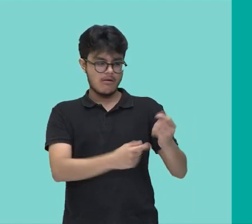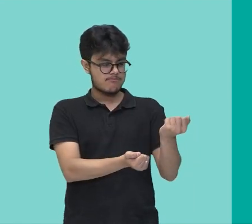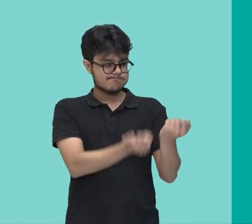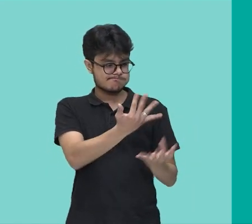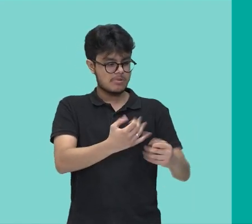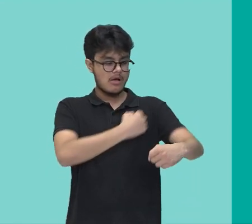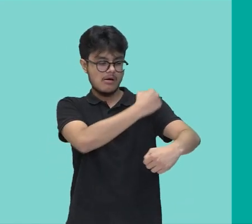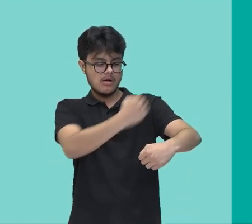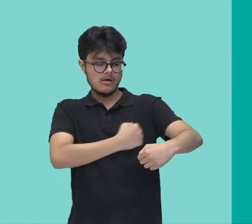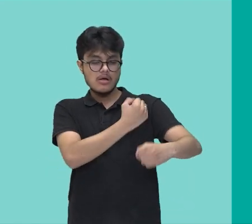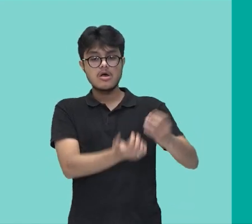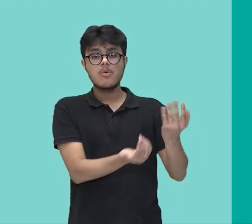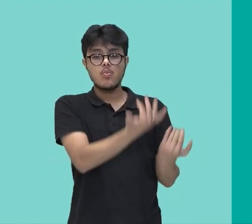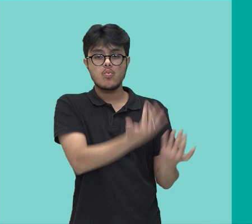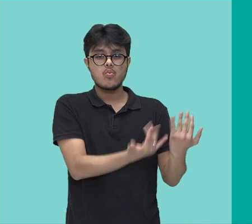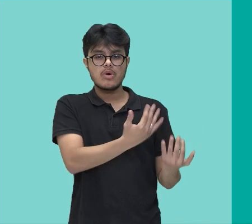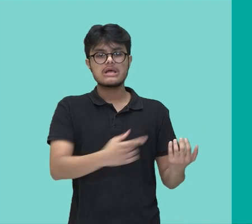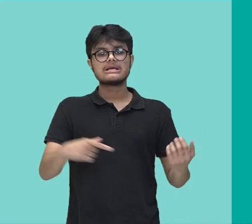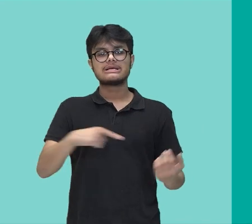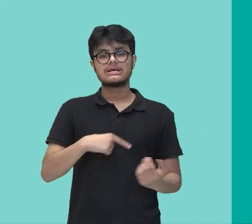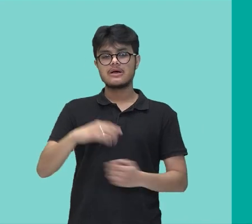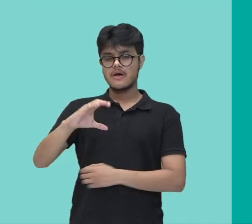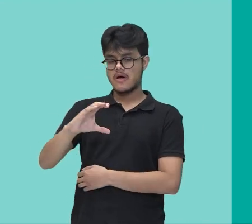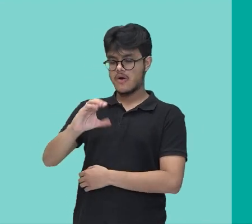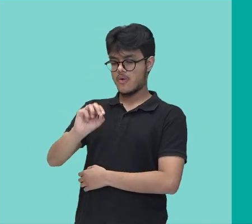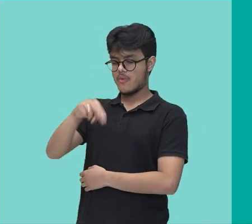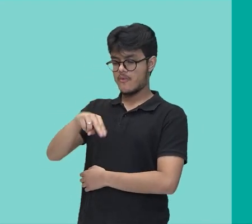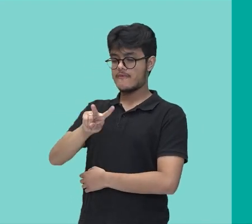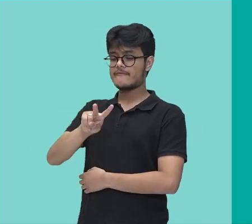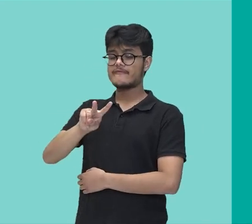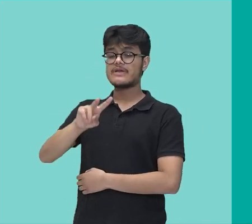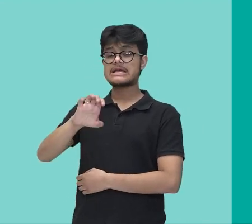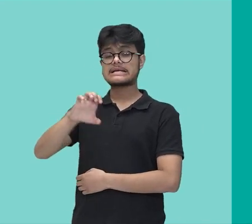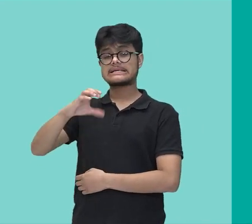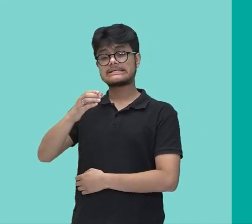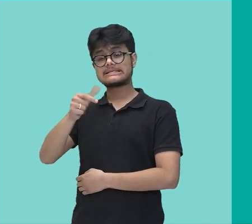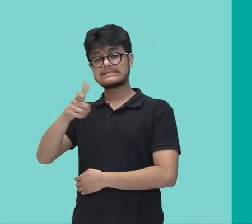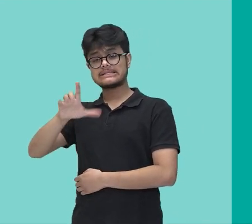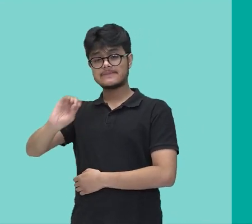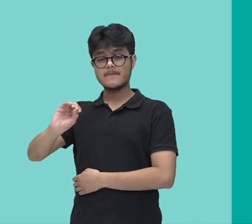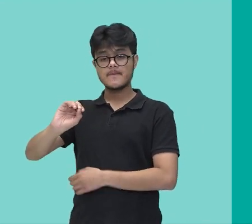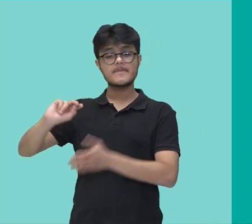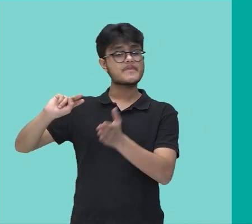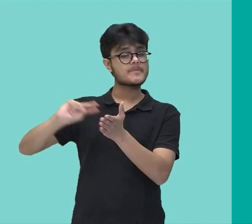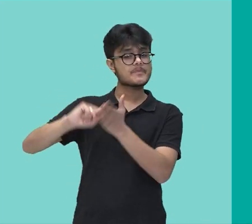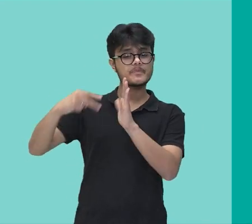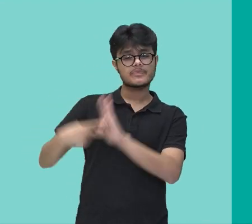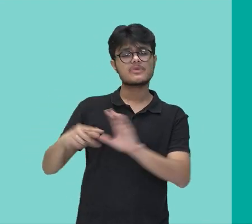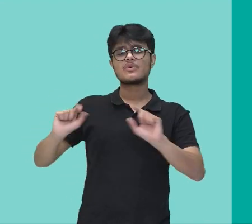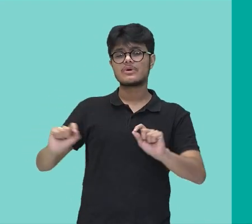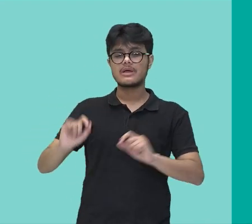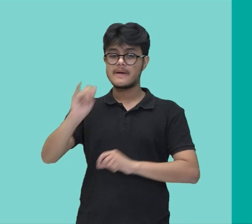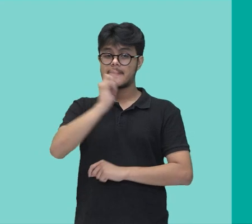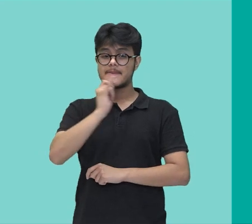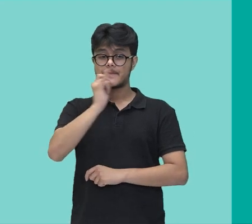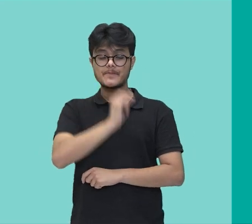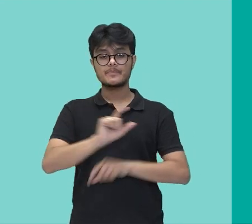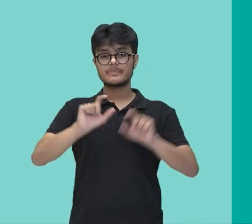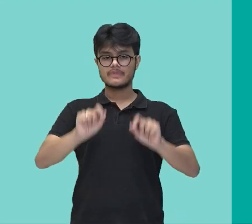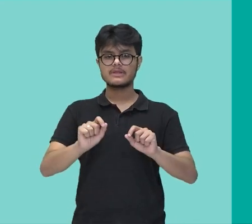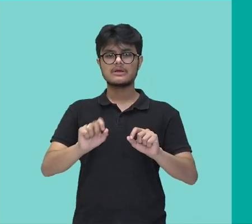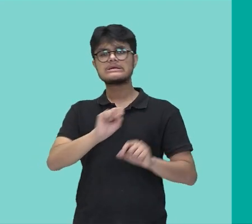panela, vai acontecer o processo de convecção. Em seguida, né? Porque o ar que